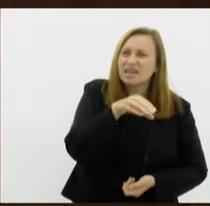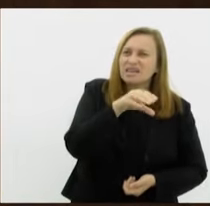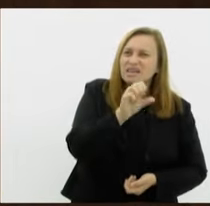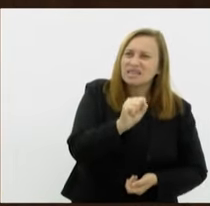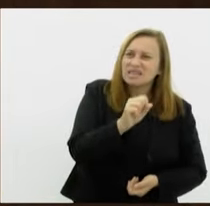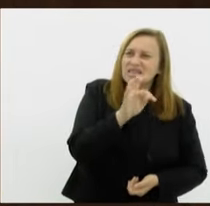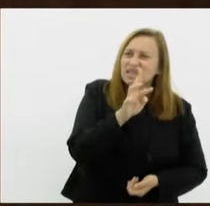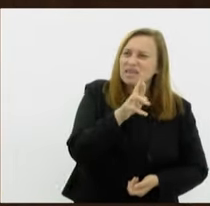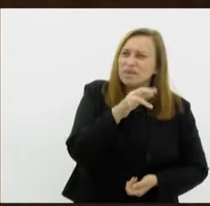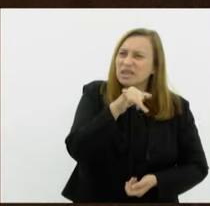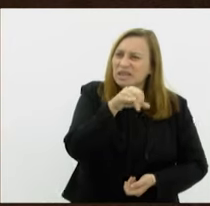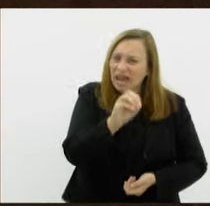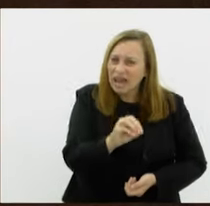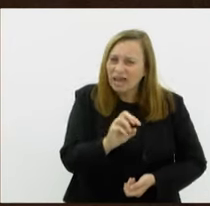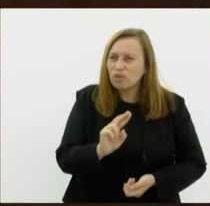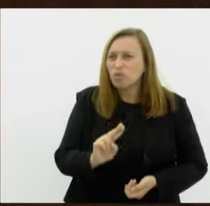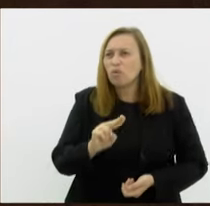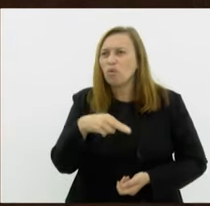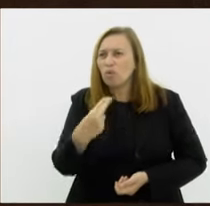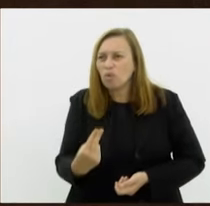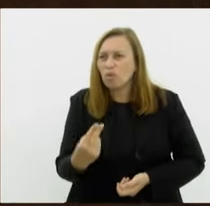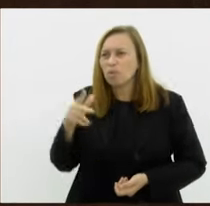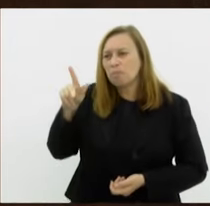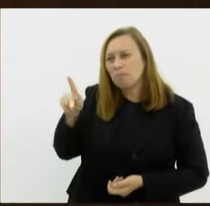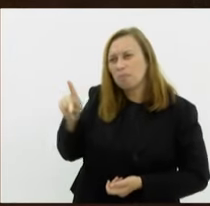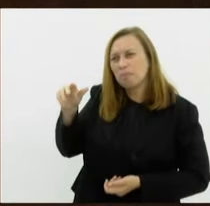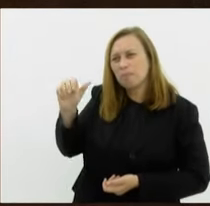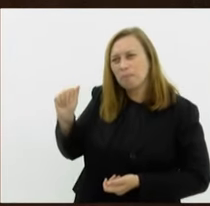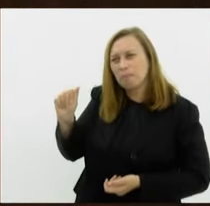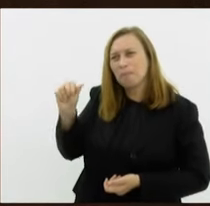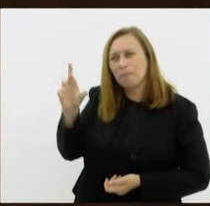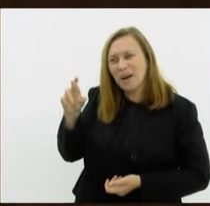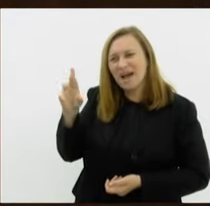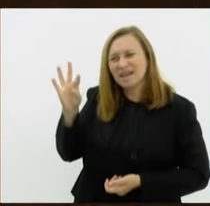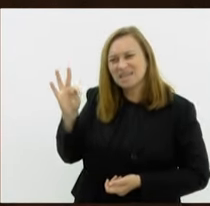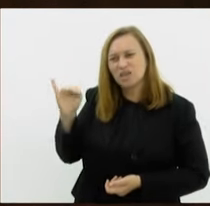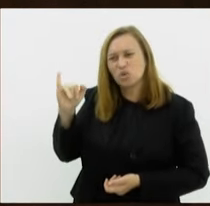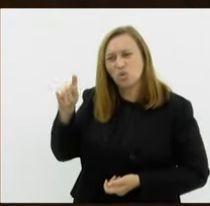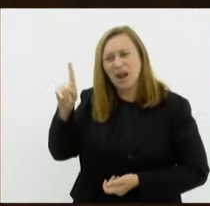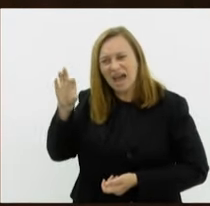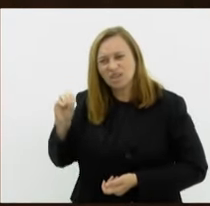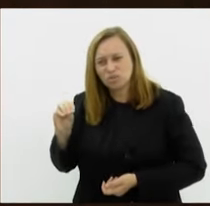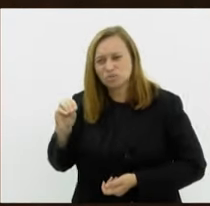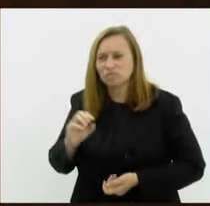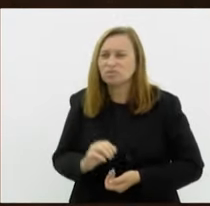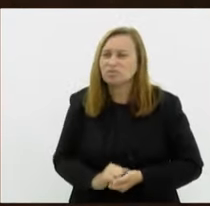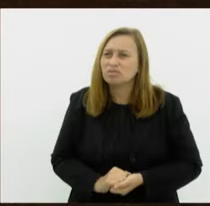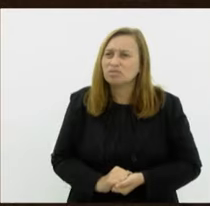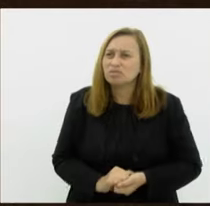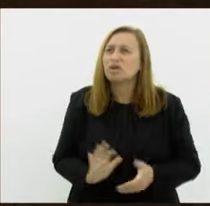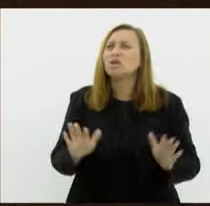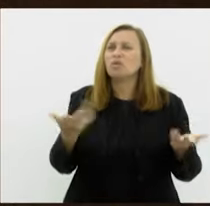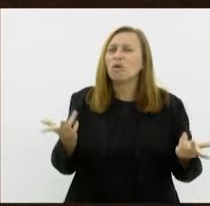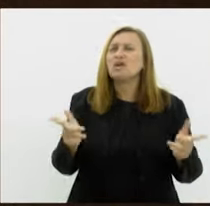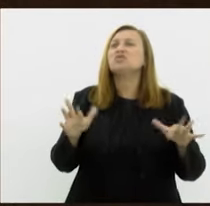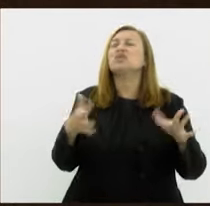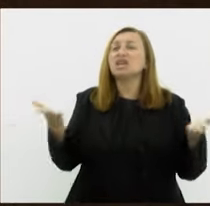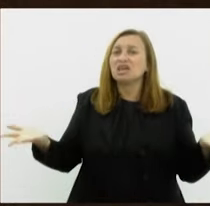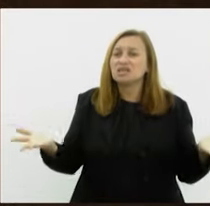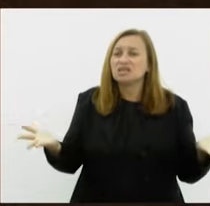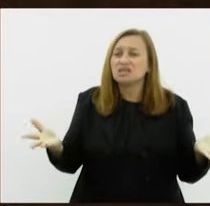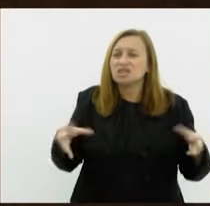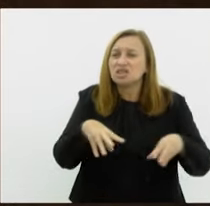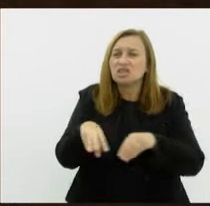tem uma poeira fina que se chama particulado, que é emitida na queima de fornos de cimento e também